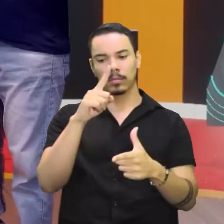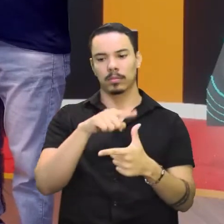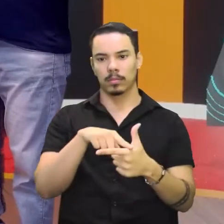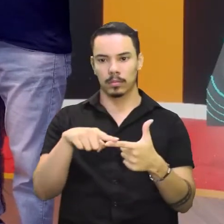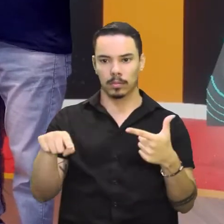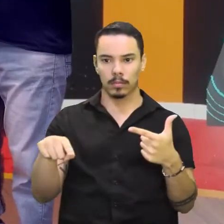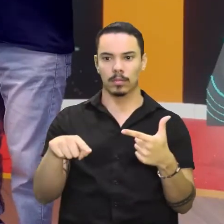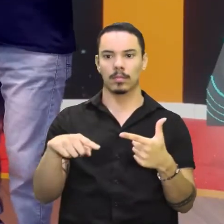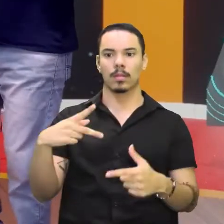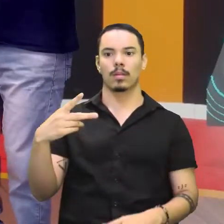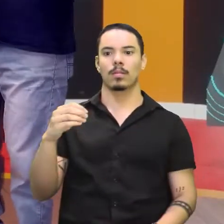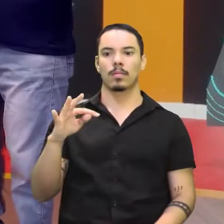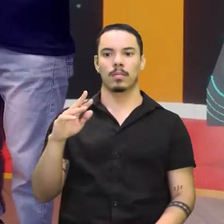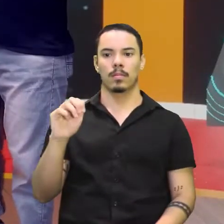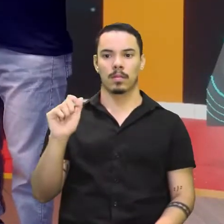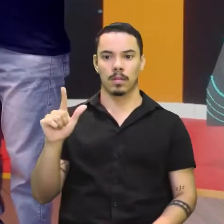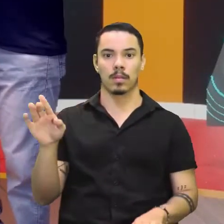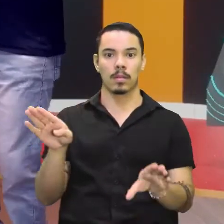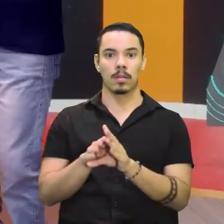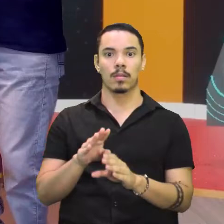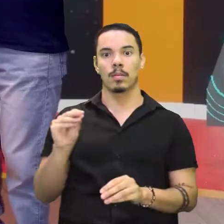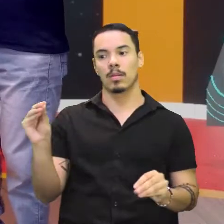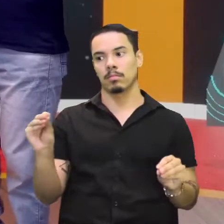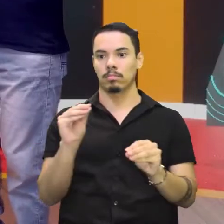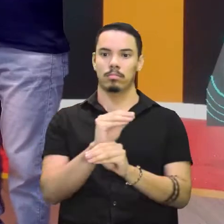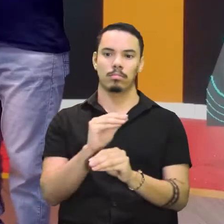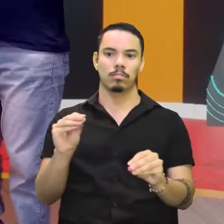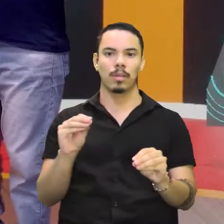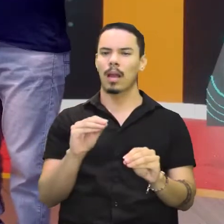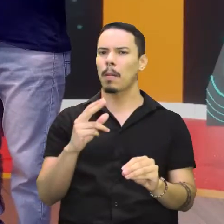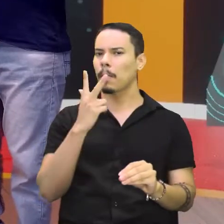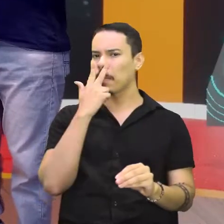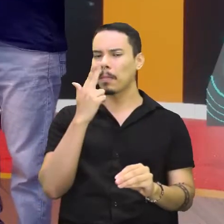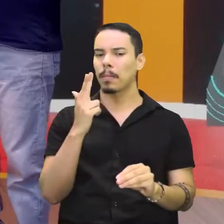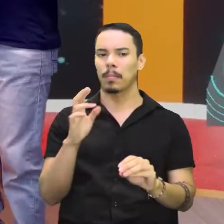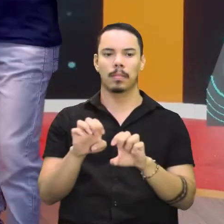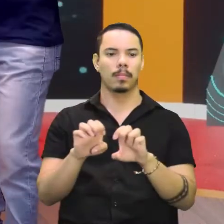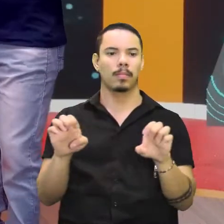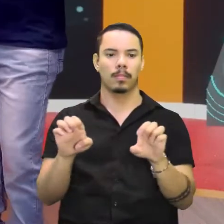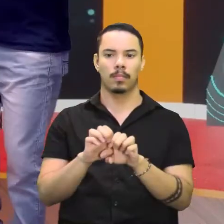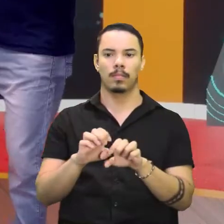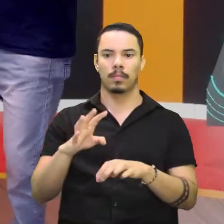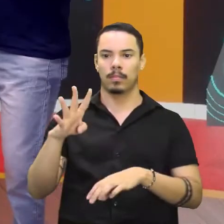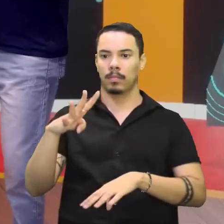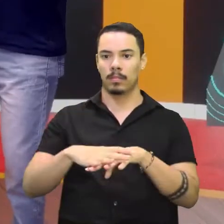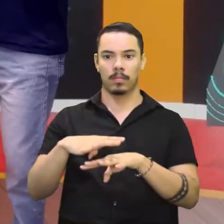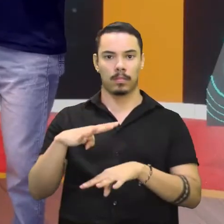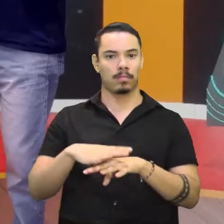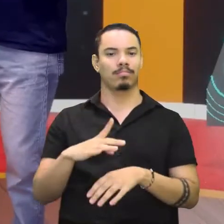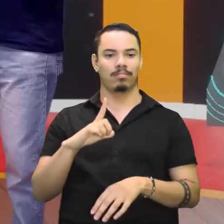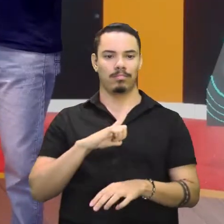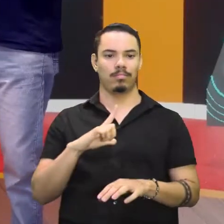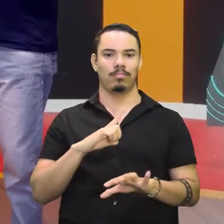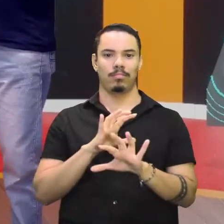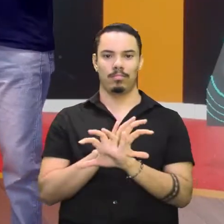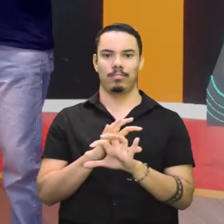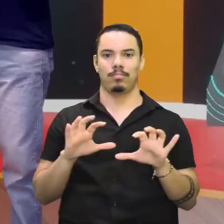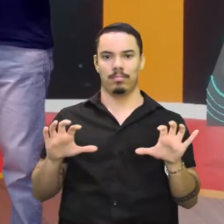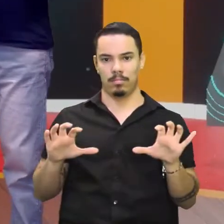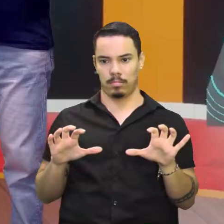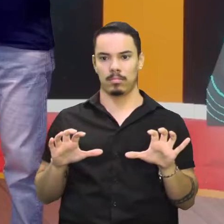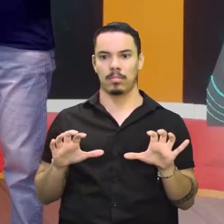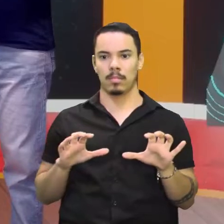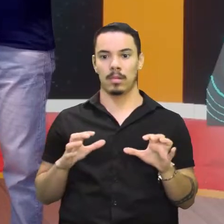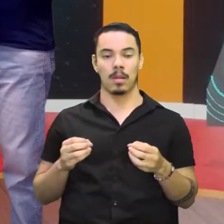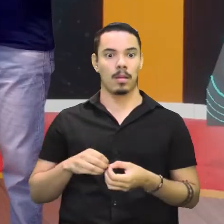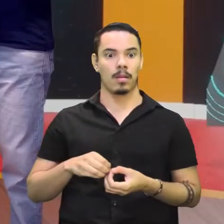potência, e aí joga de um lado para o outro. Ah, mas virou uma equação. A matemática tem esse design, essa